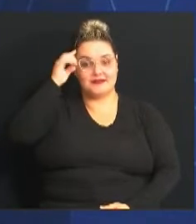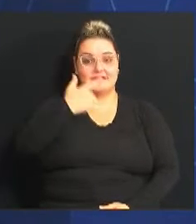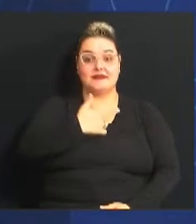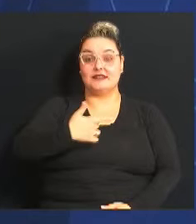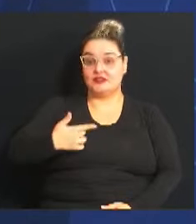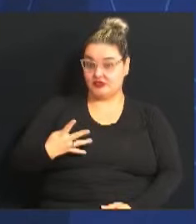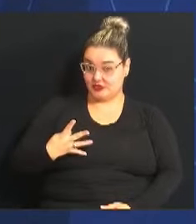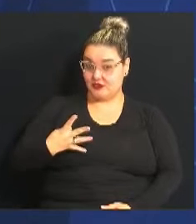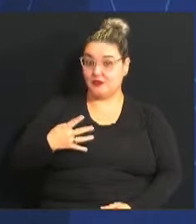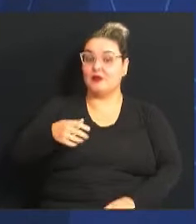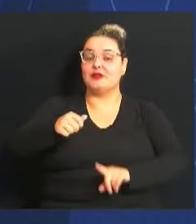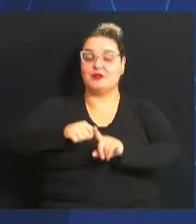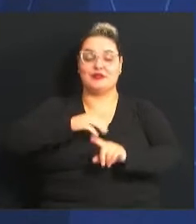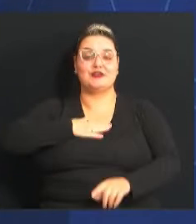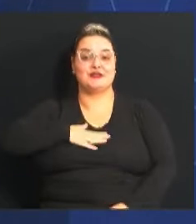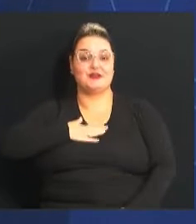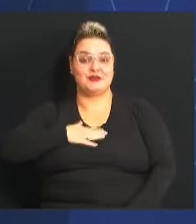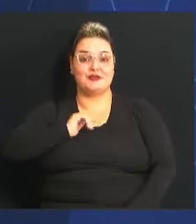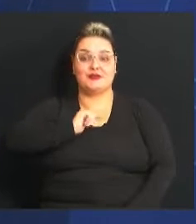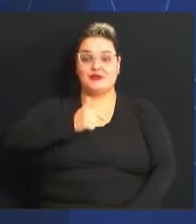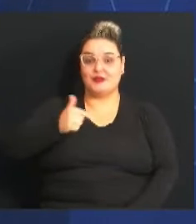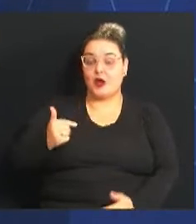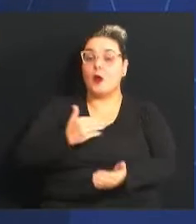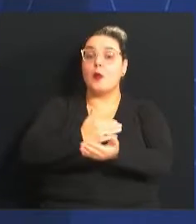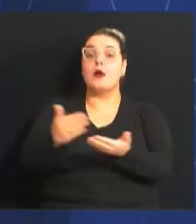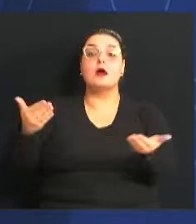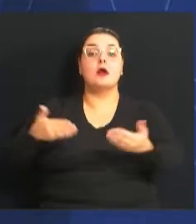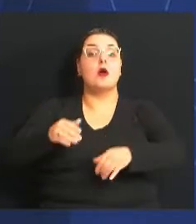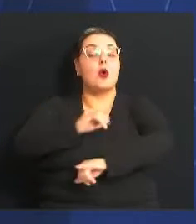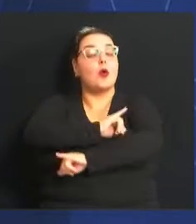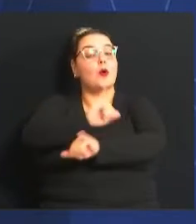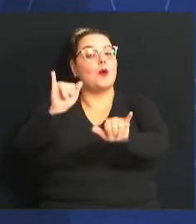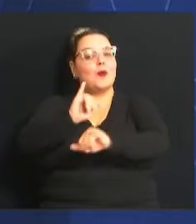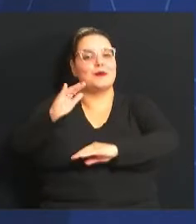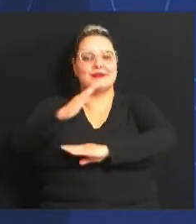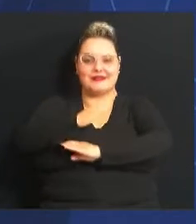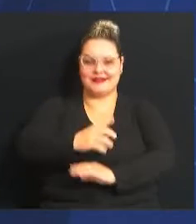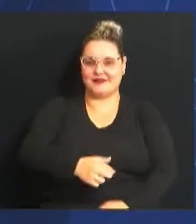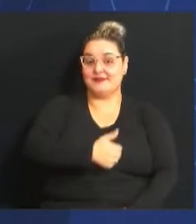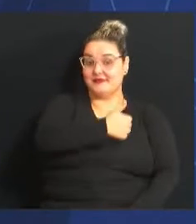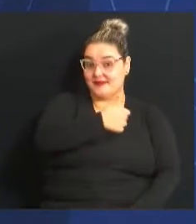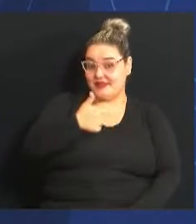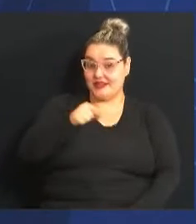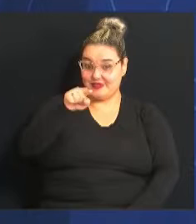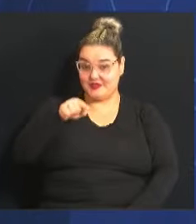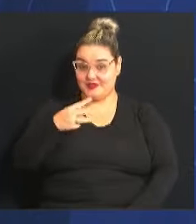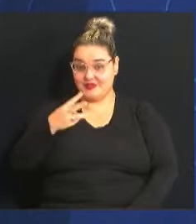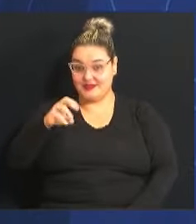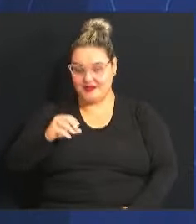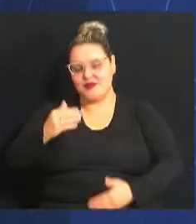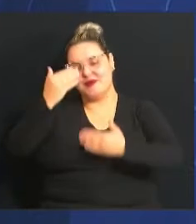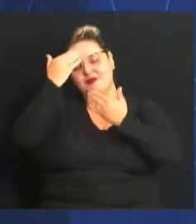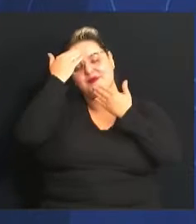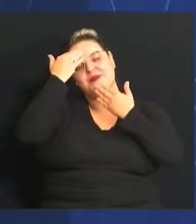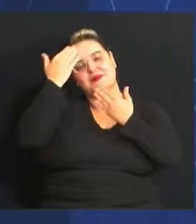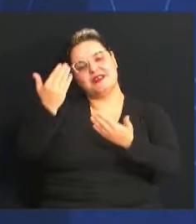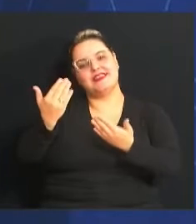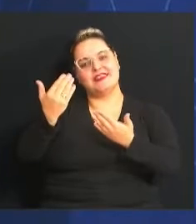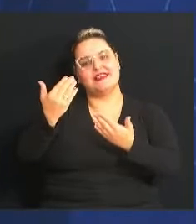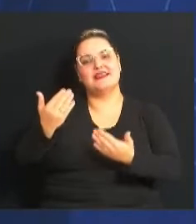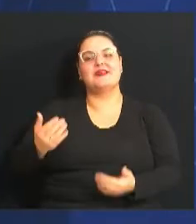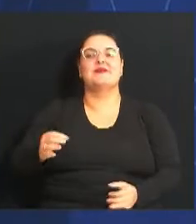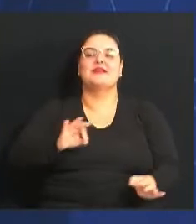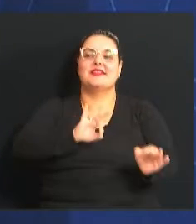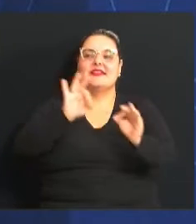2022. Começa agora o Câmara Notícia ao vivo, 12:30. Muito obrigado pela sua companhia, pela